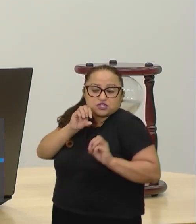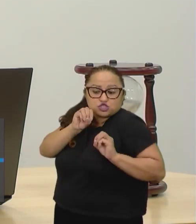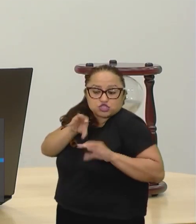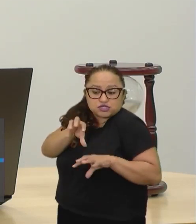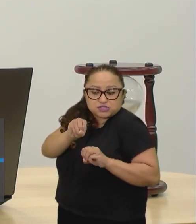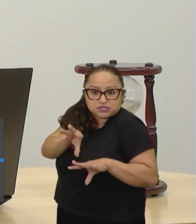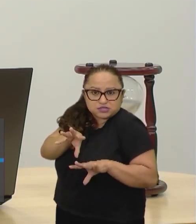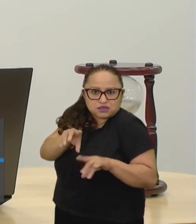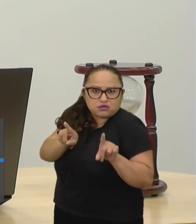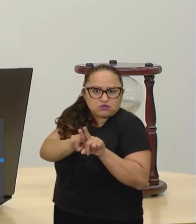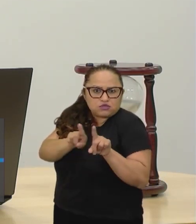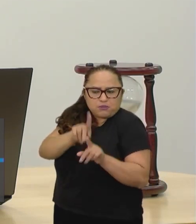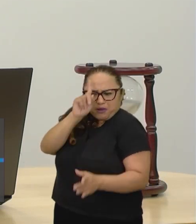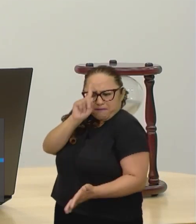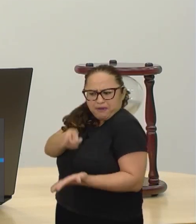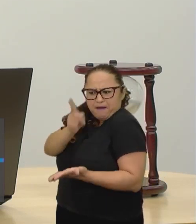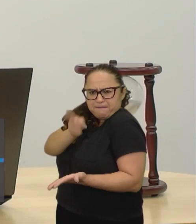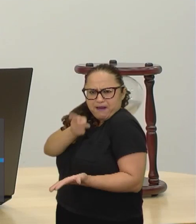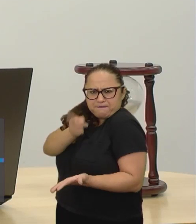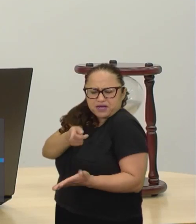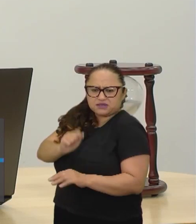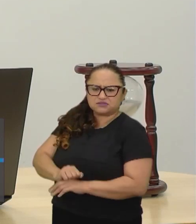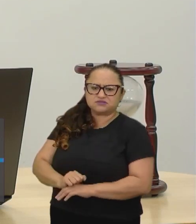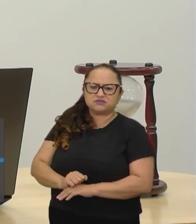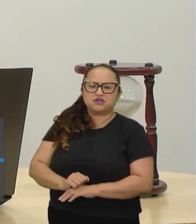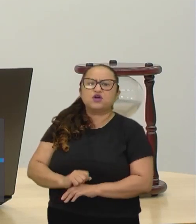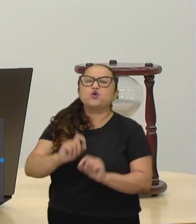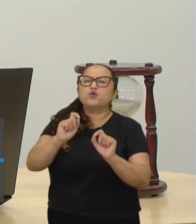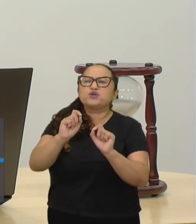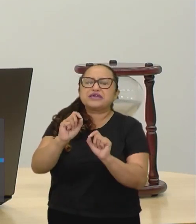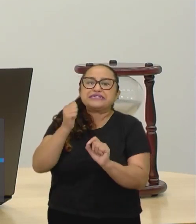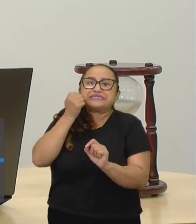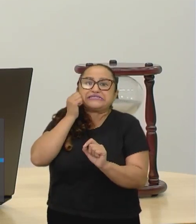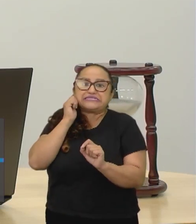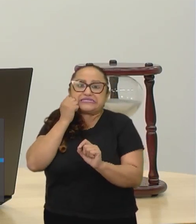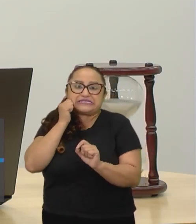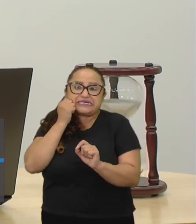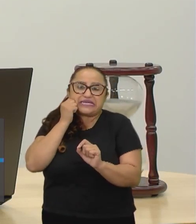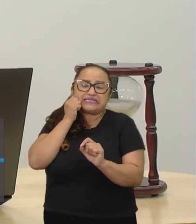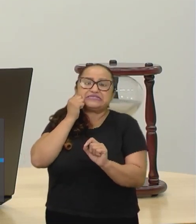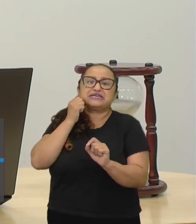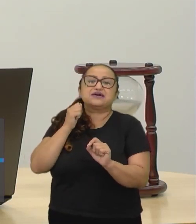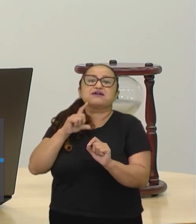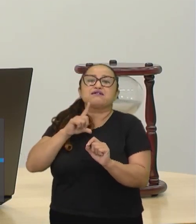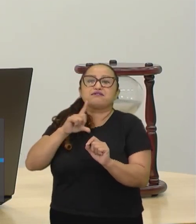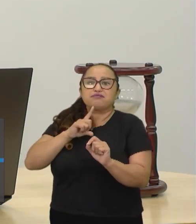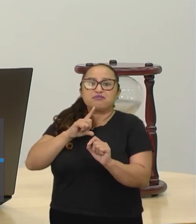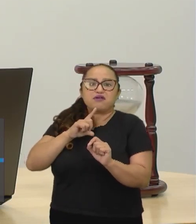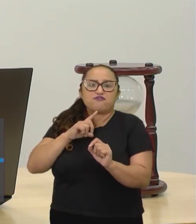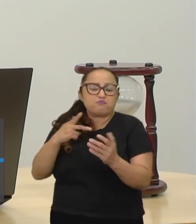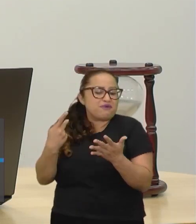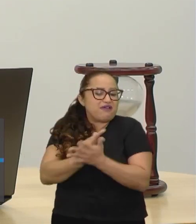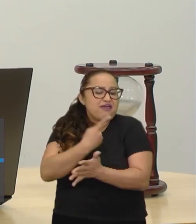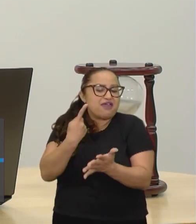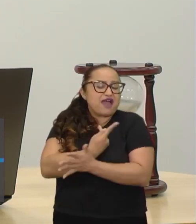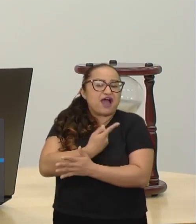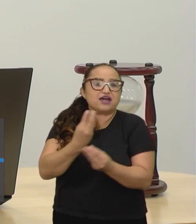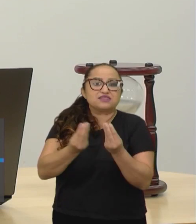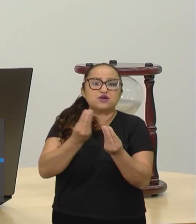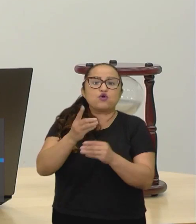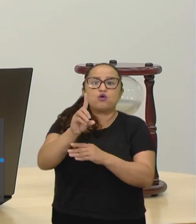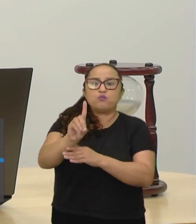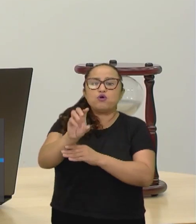civilizatórios, muitos pseudos cientistas que se apropriam de forma errada ali do